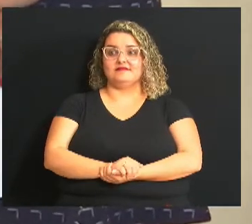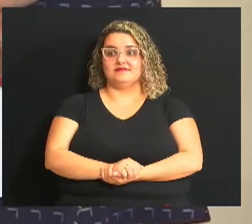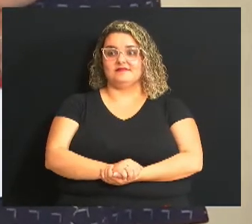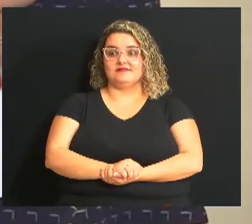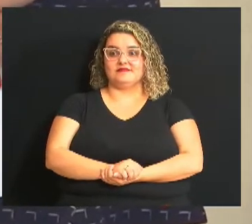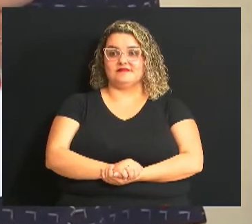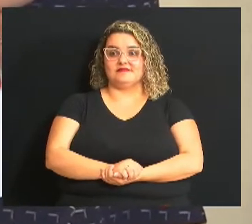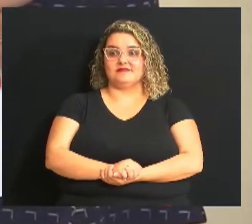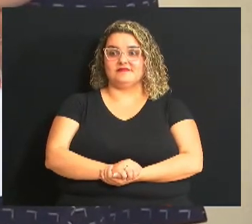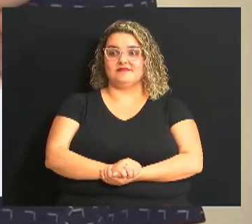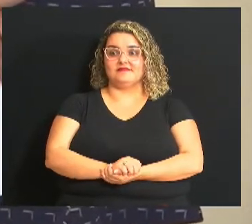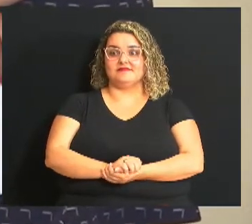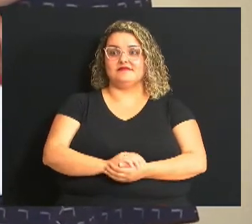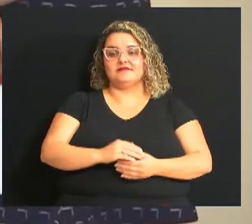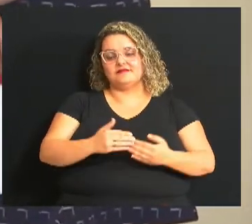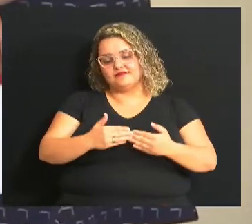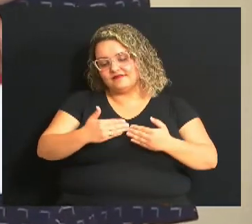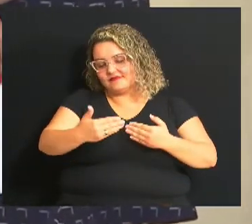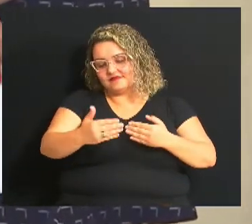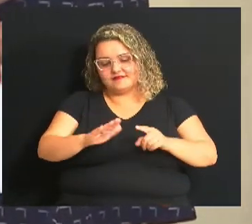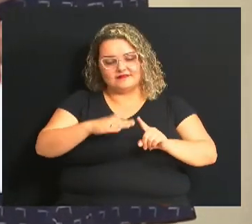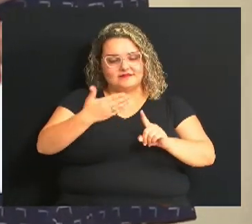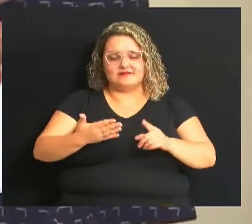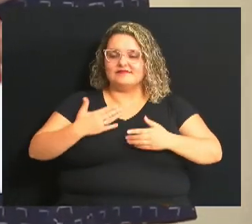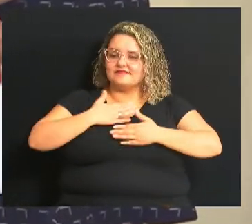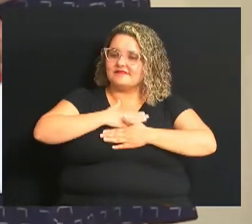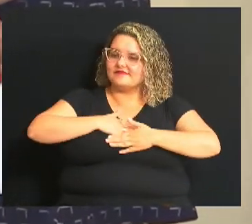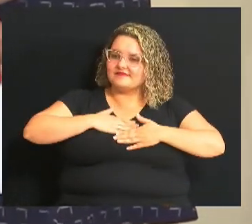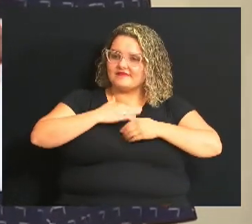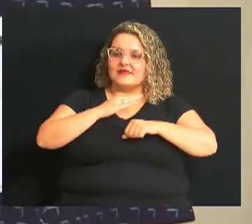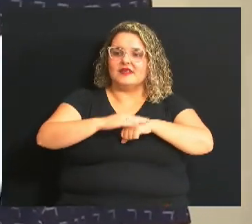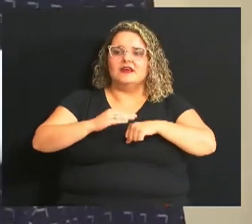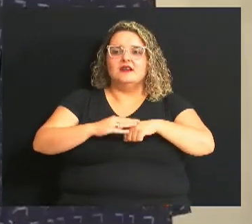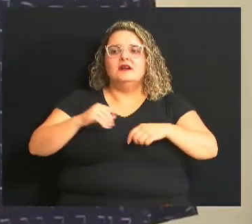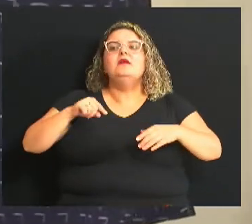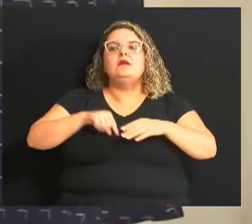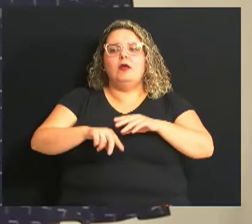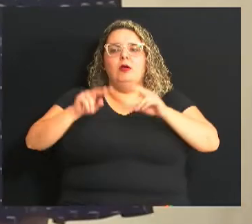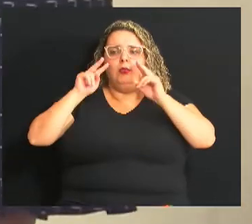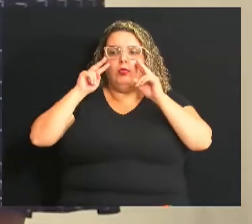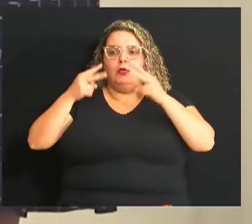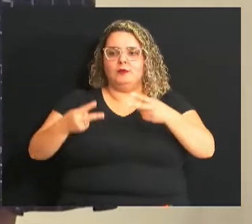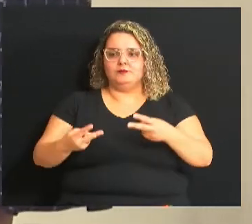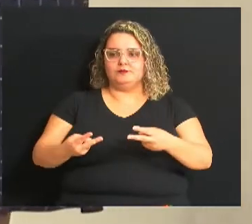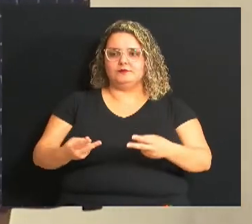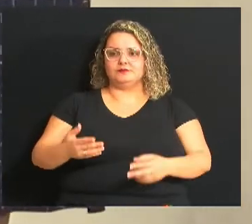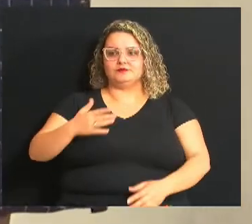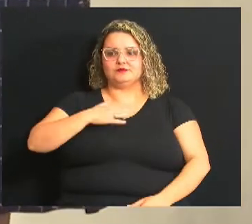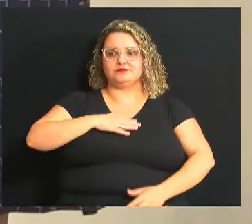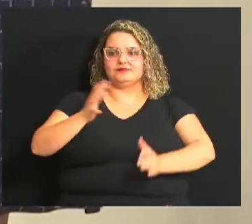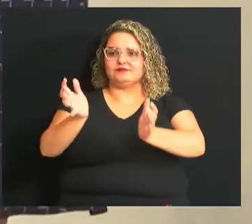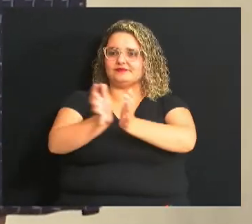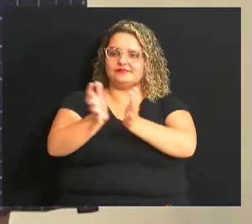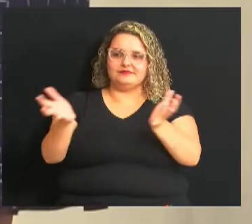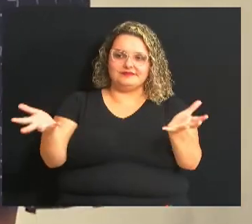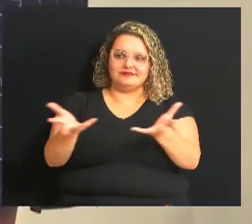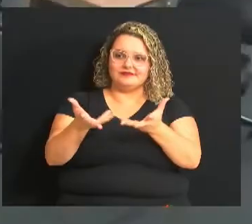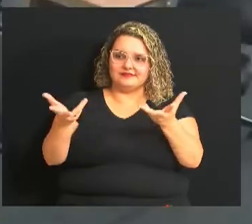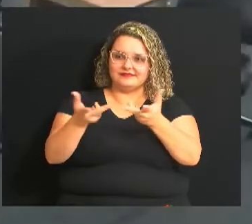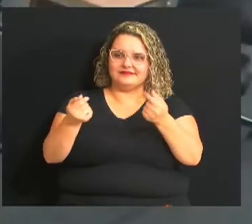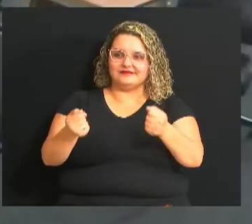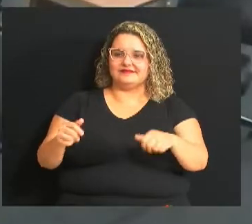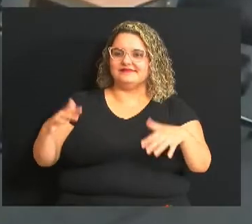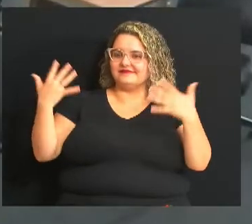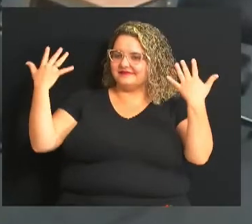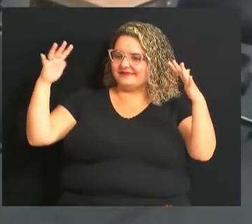estender essa homenagem com muito, muito carinho e profundo reconhecimento à minha equipe maravilhosa,